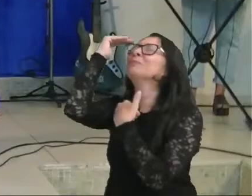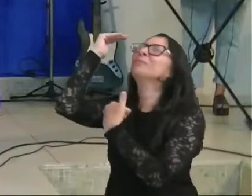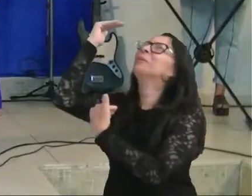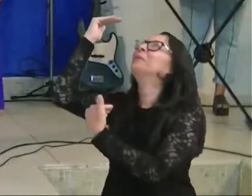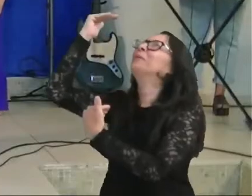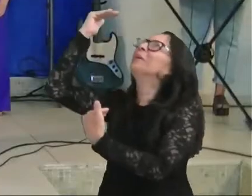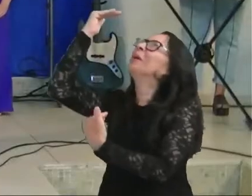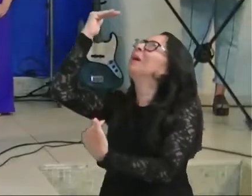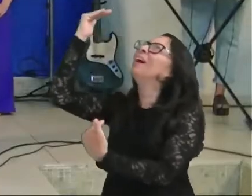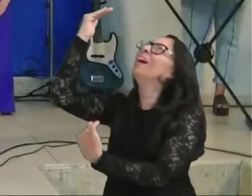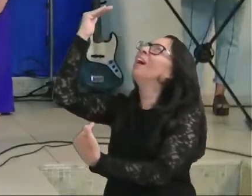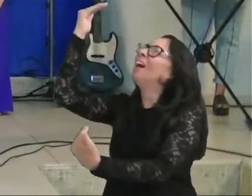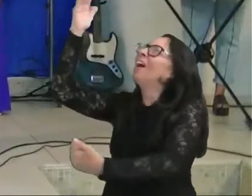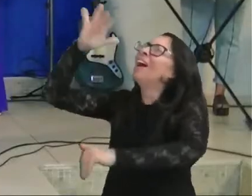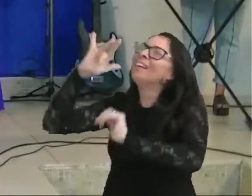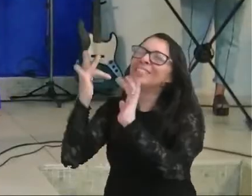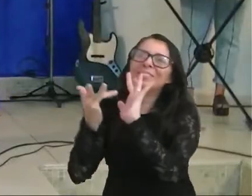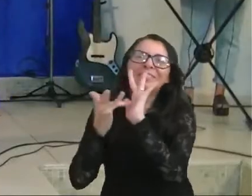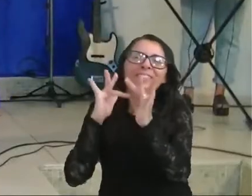agradeço,